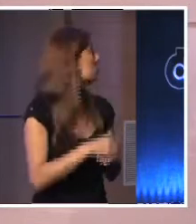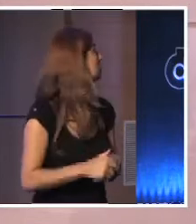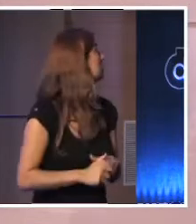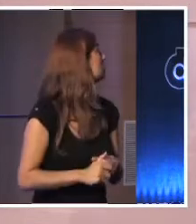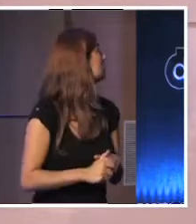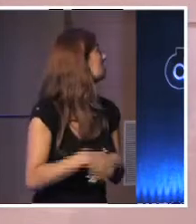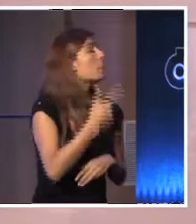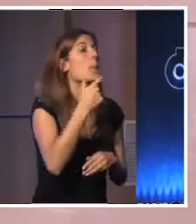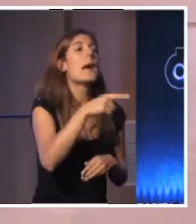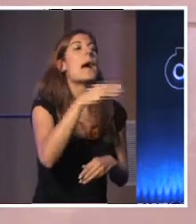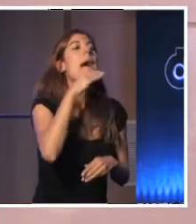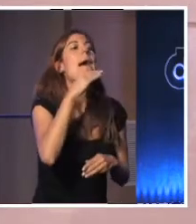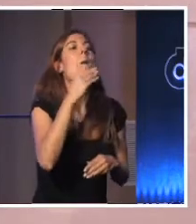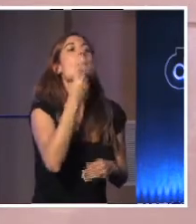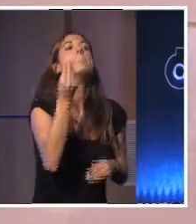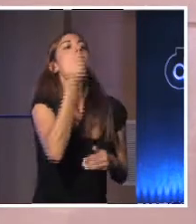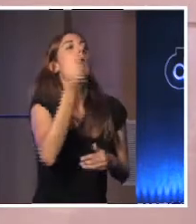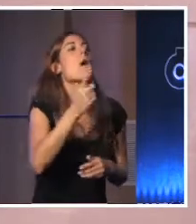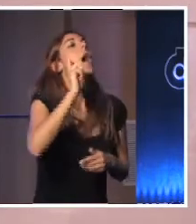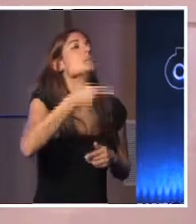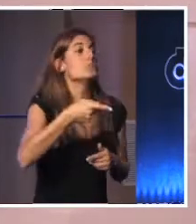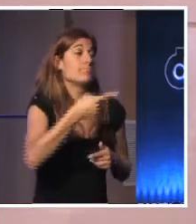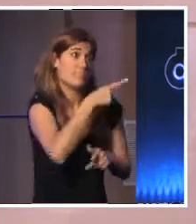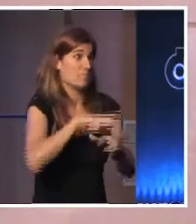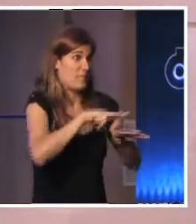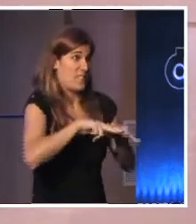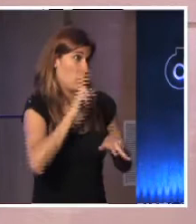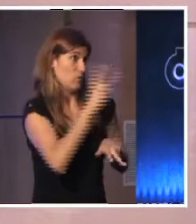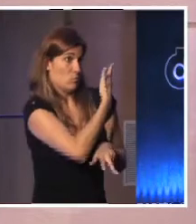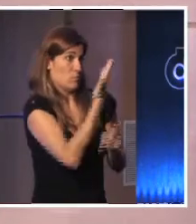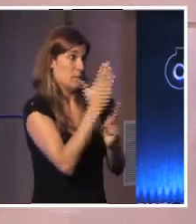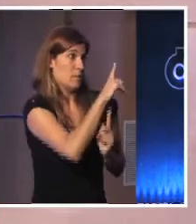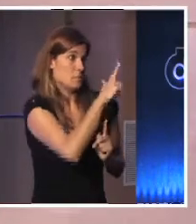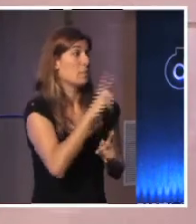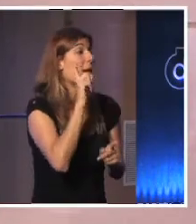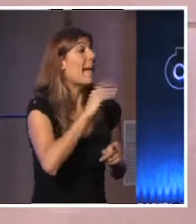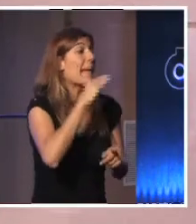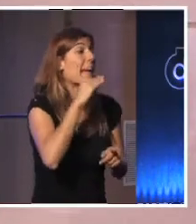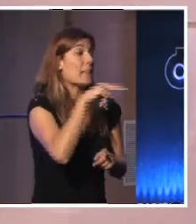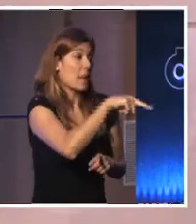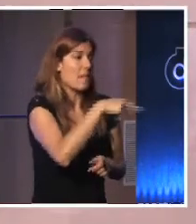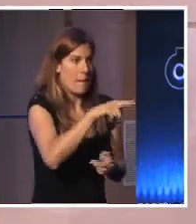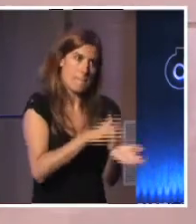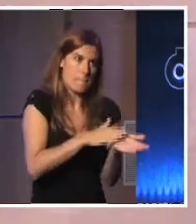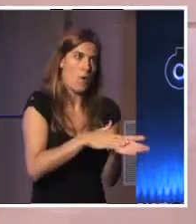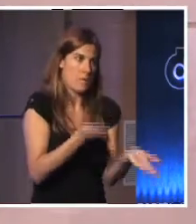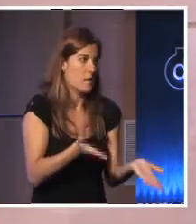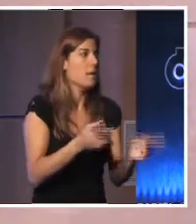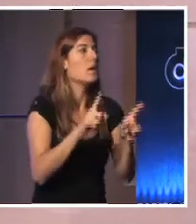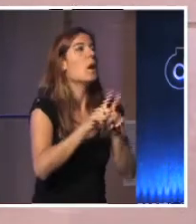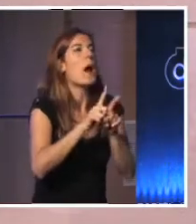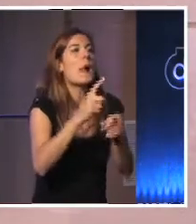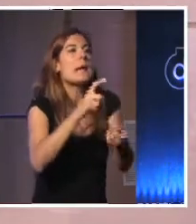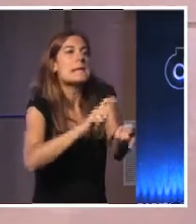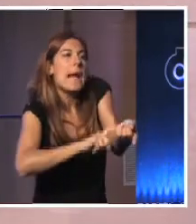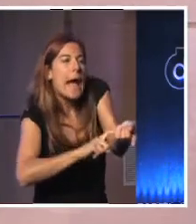Quais são os melhores cães? O vídeo diz tudo. Esta cadela também vai comprová-lo. Não há uma